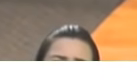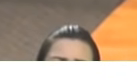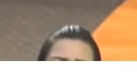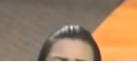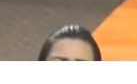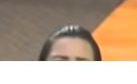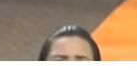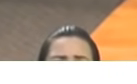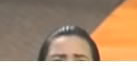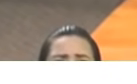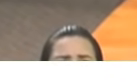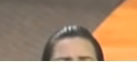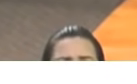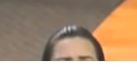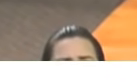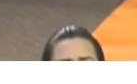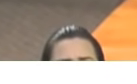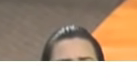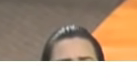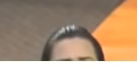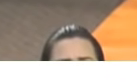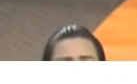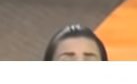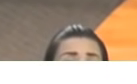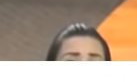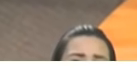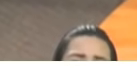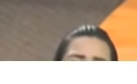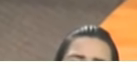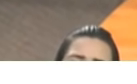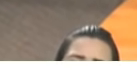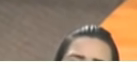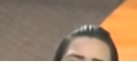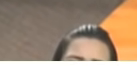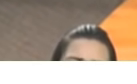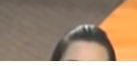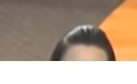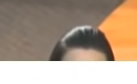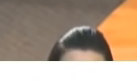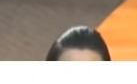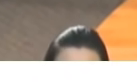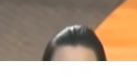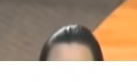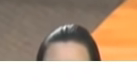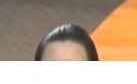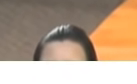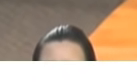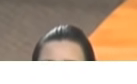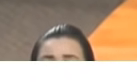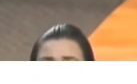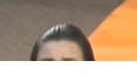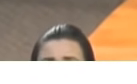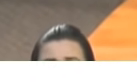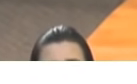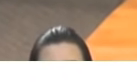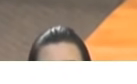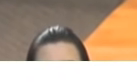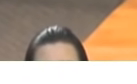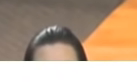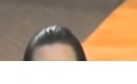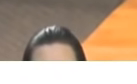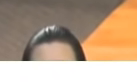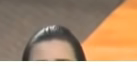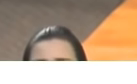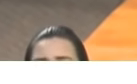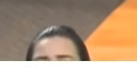que apresentei e quero contar com o apoio dos colegas, e esse requerimento também é direcionado à Presidência